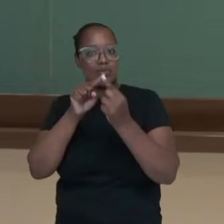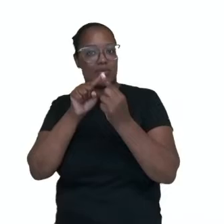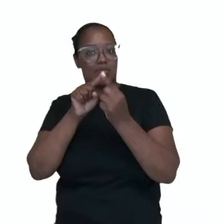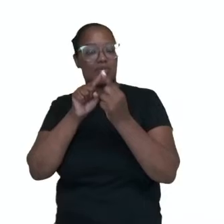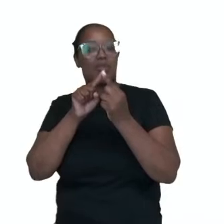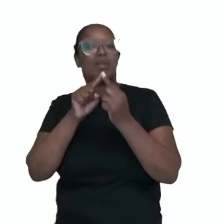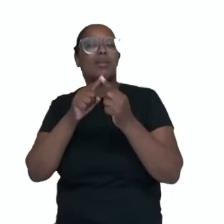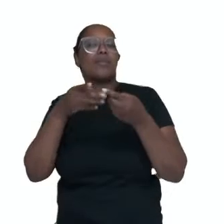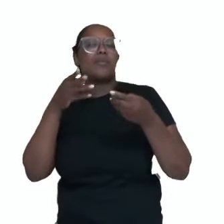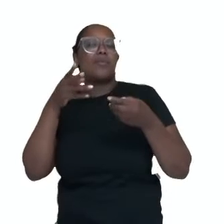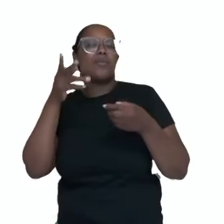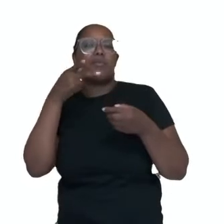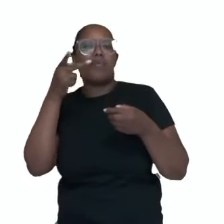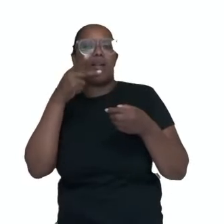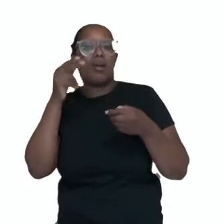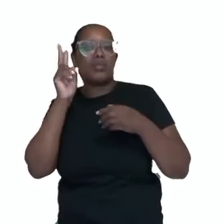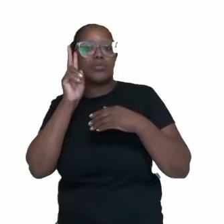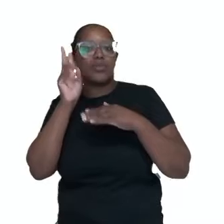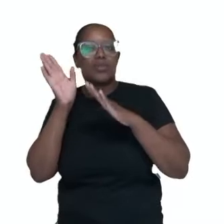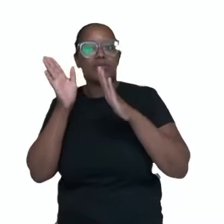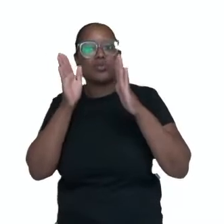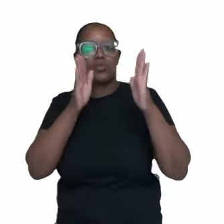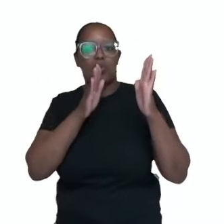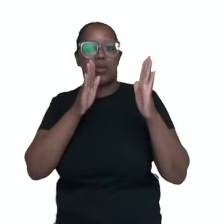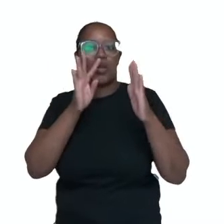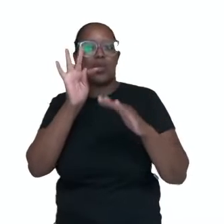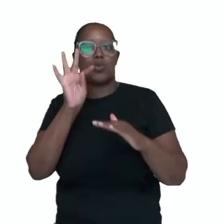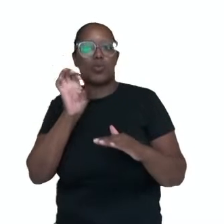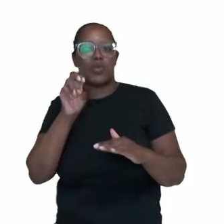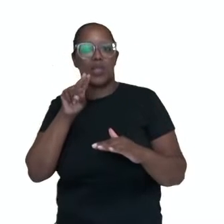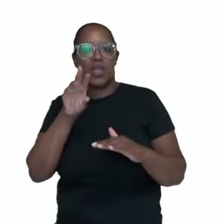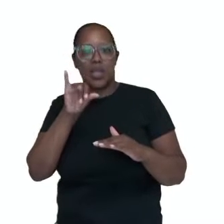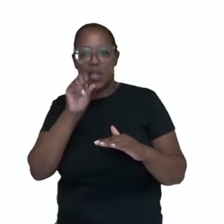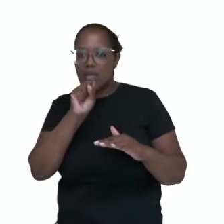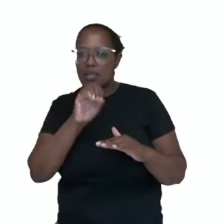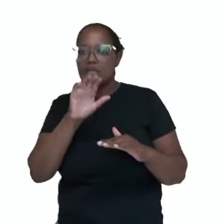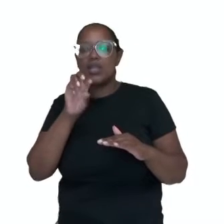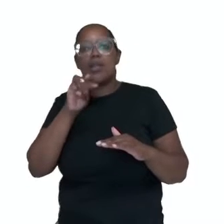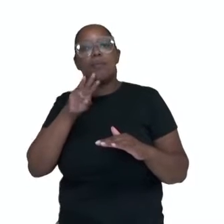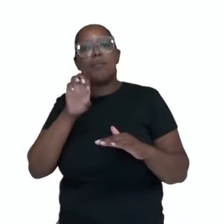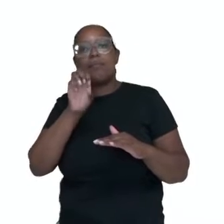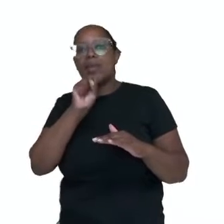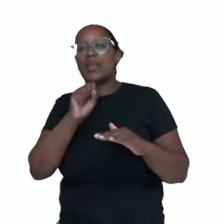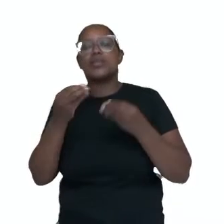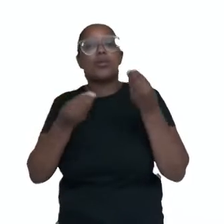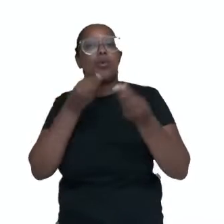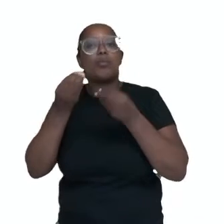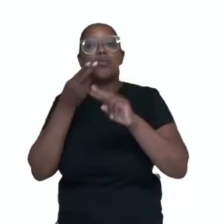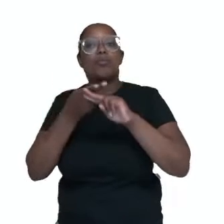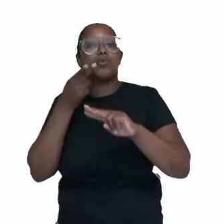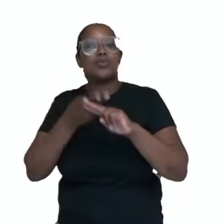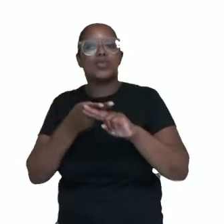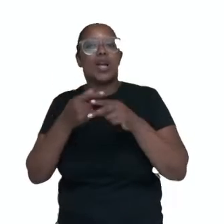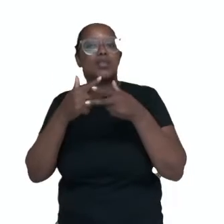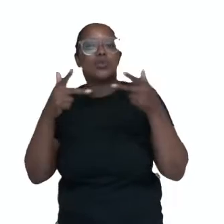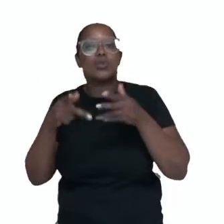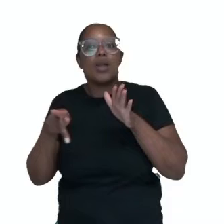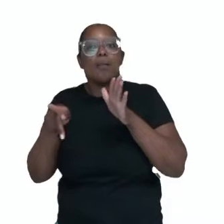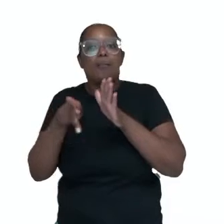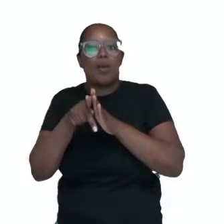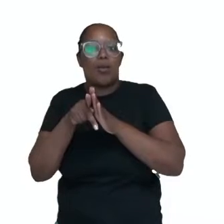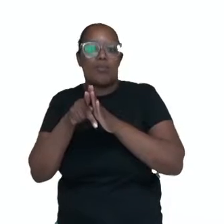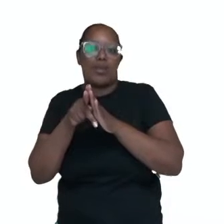aspectos históricos do tênis de mesa, identificar os materiais utilizados e conhecer os